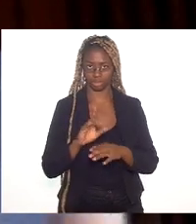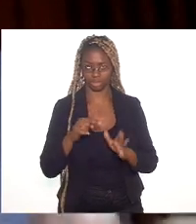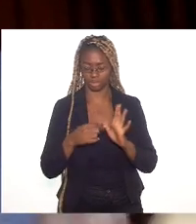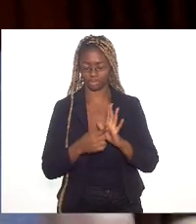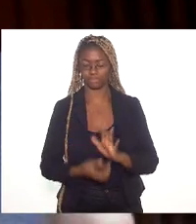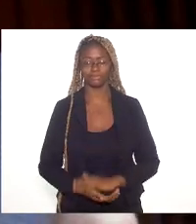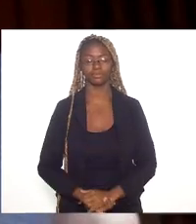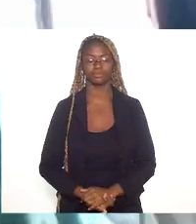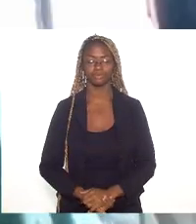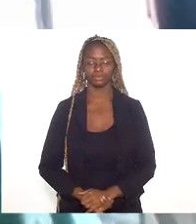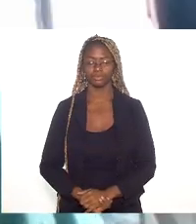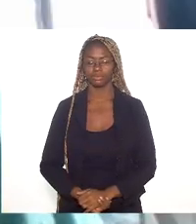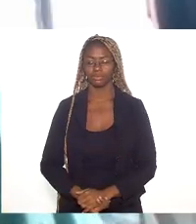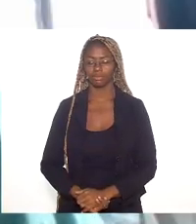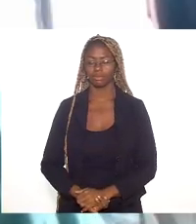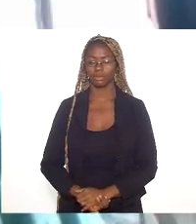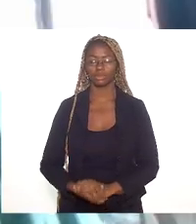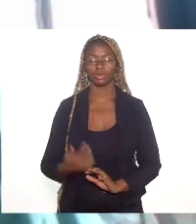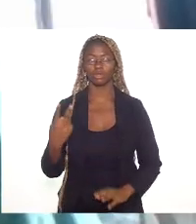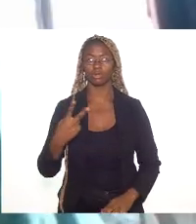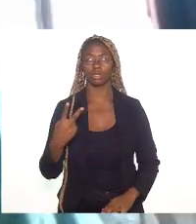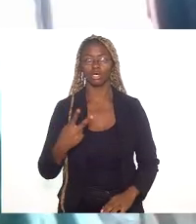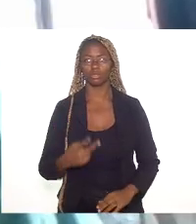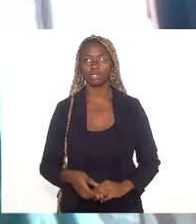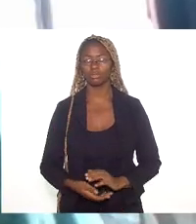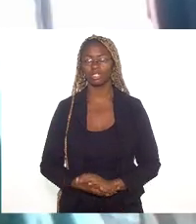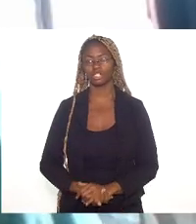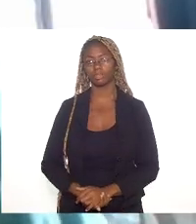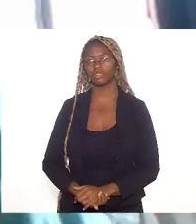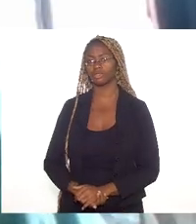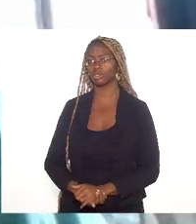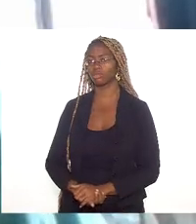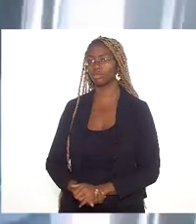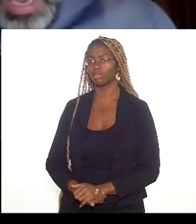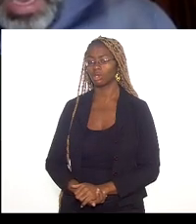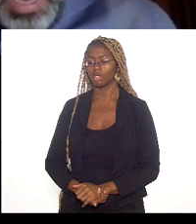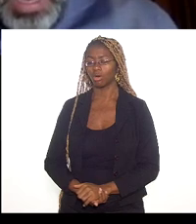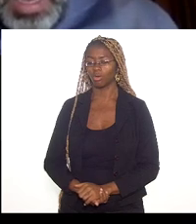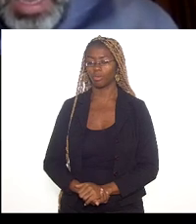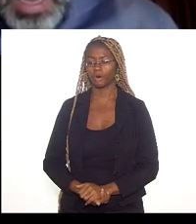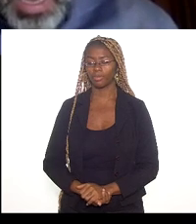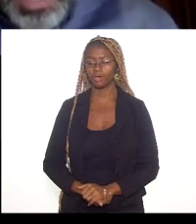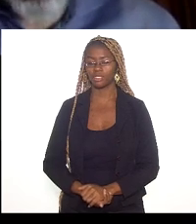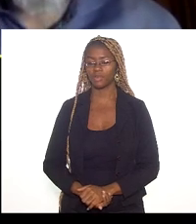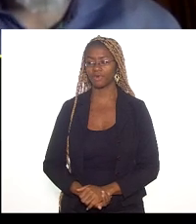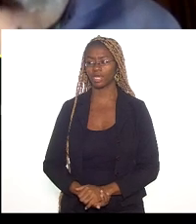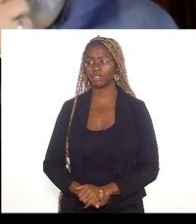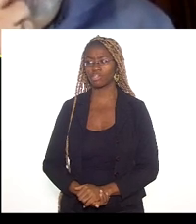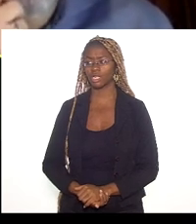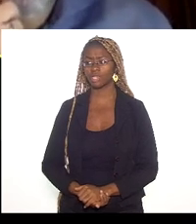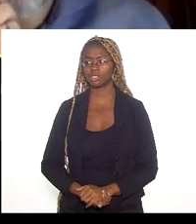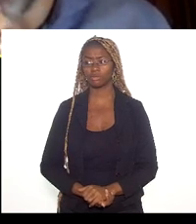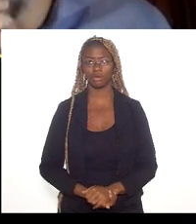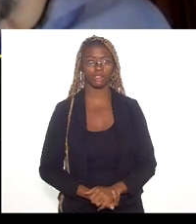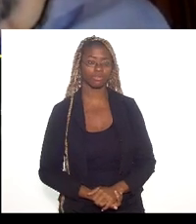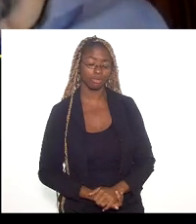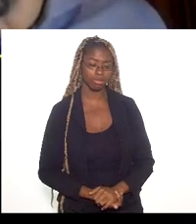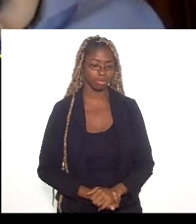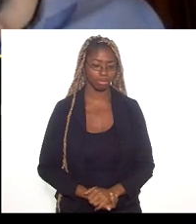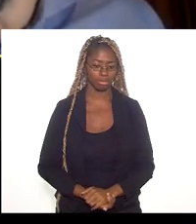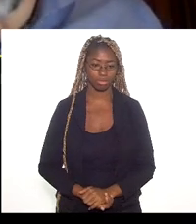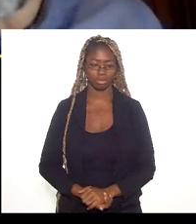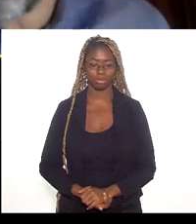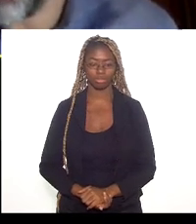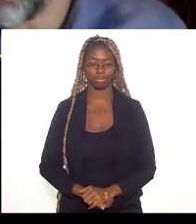Está 1 e 2. Certeza? O 2. 2, constitucionalidade. Mas é 2 de qualquer forma. É certeza? Em discussão,